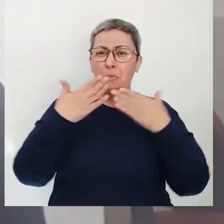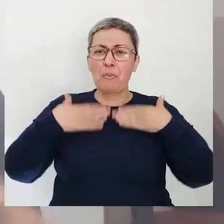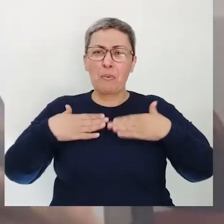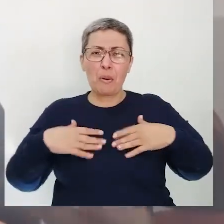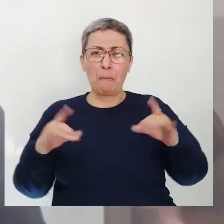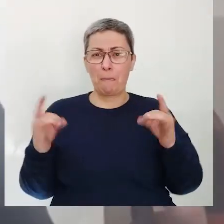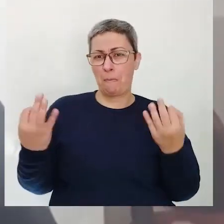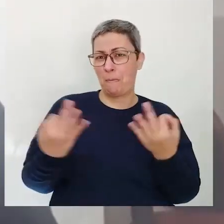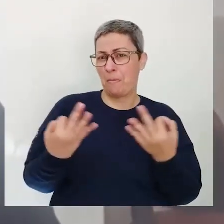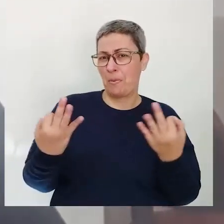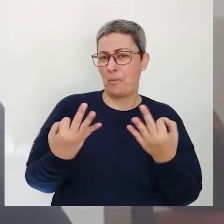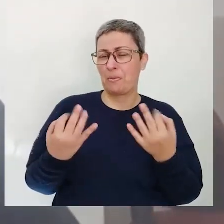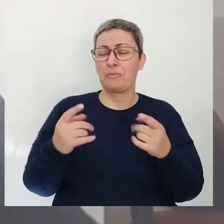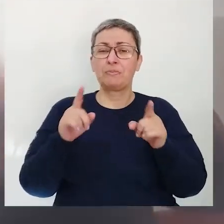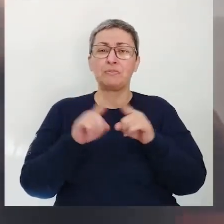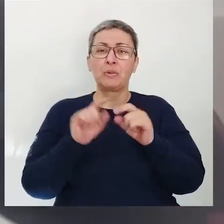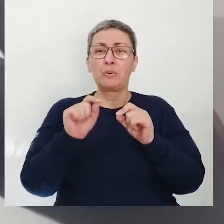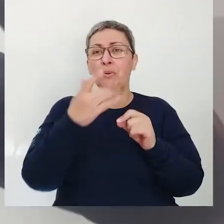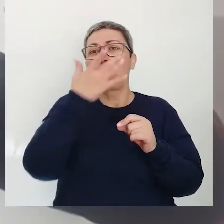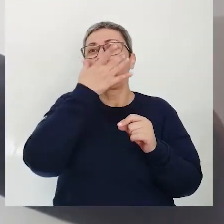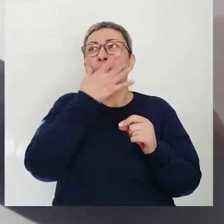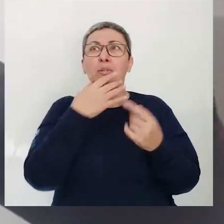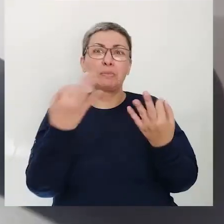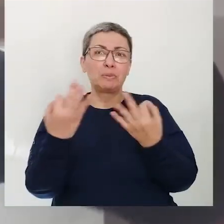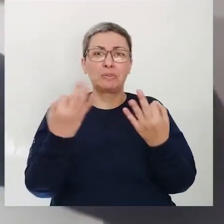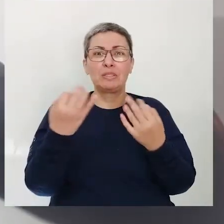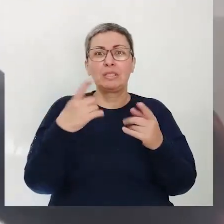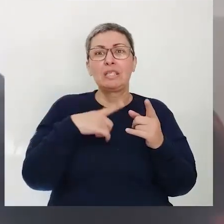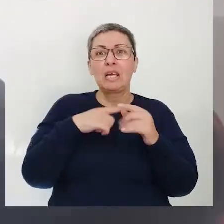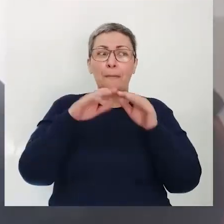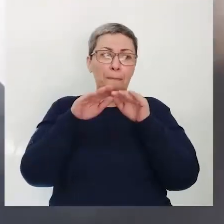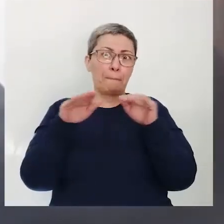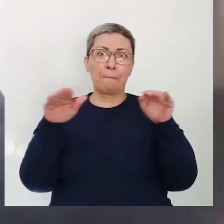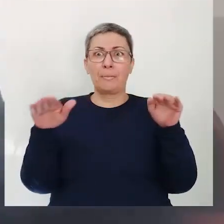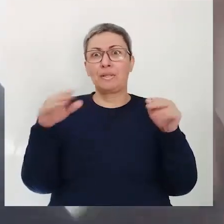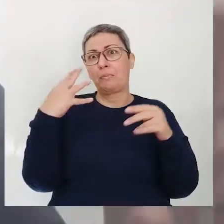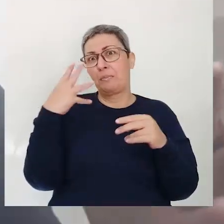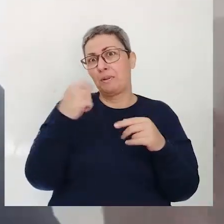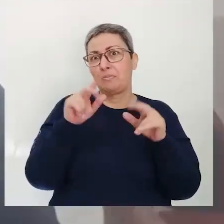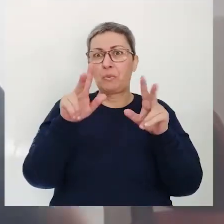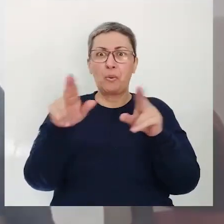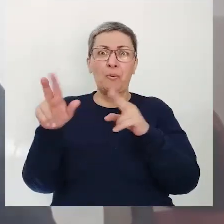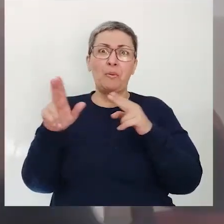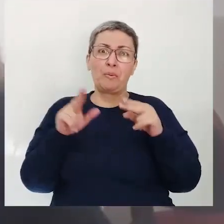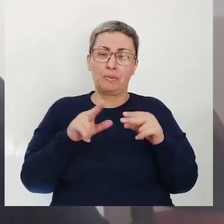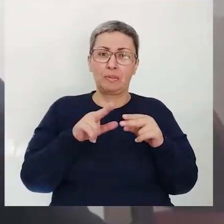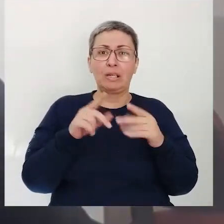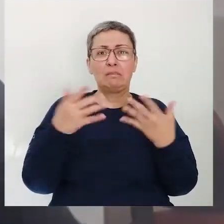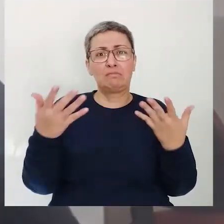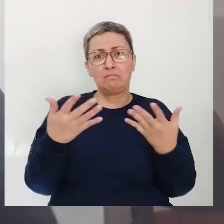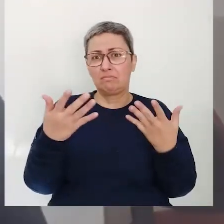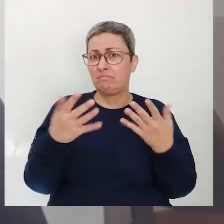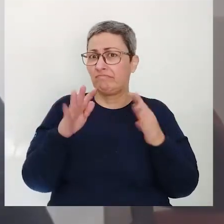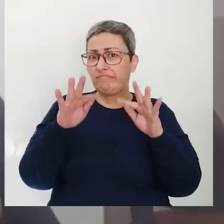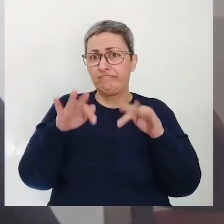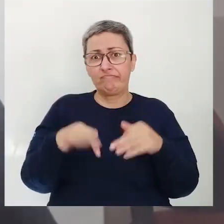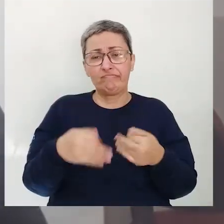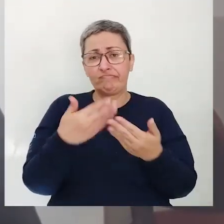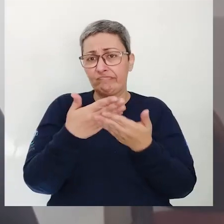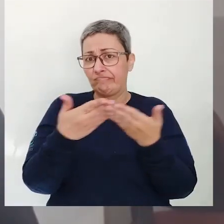corpo perfeito, pelo rosto perfeito, tem que ter um padrão, para ser bonito tem que ter um padrão.